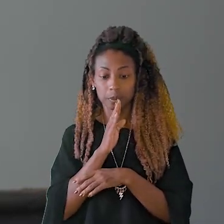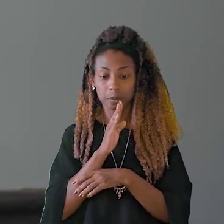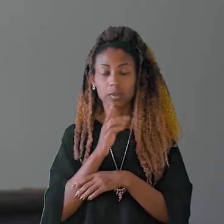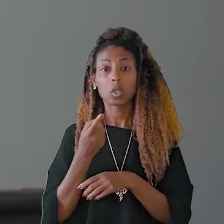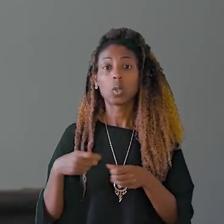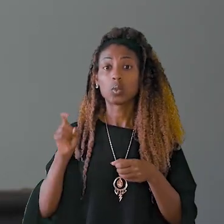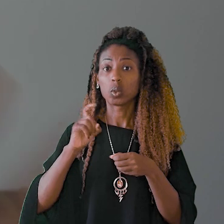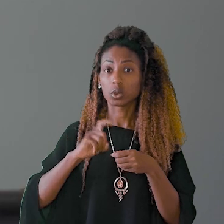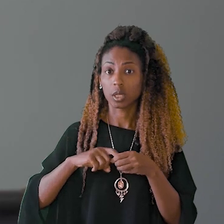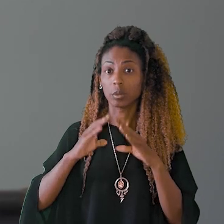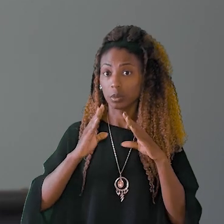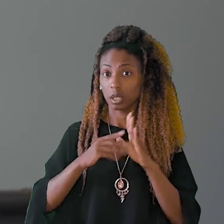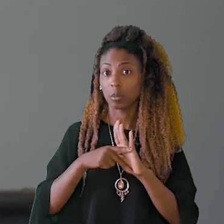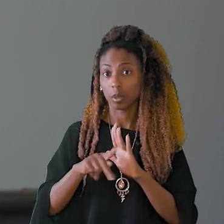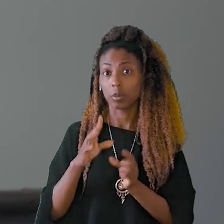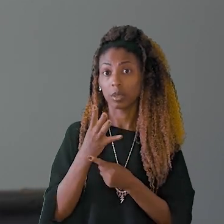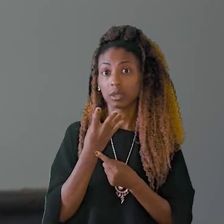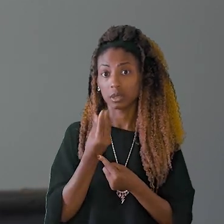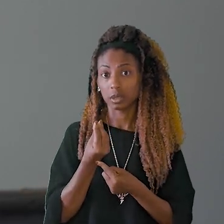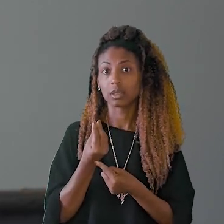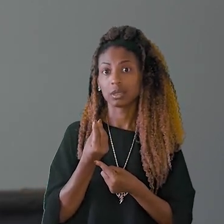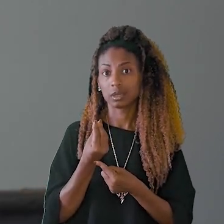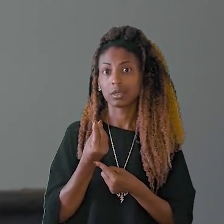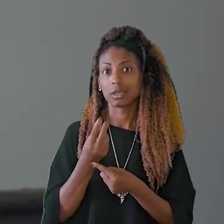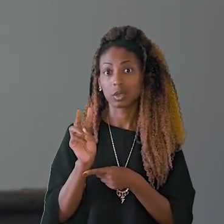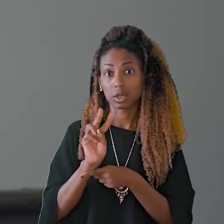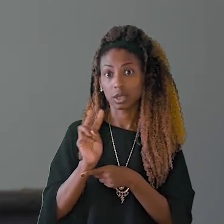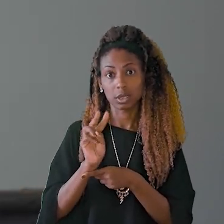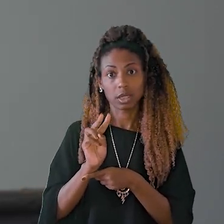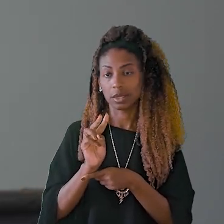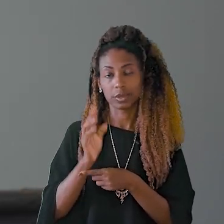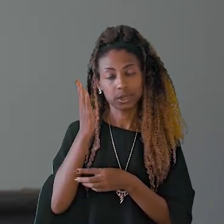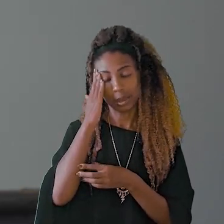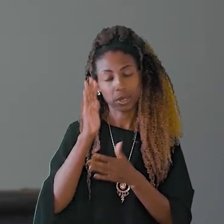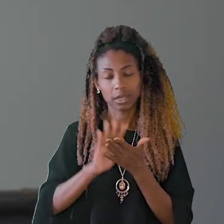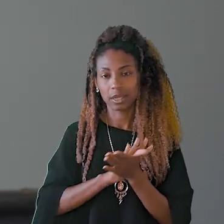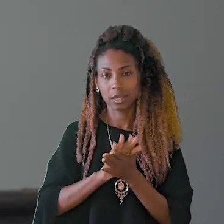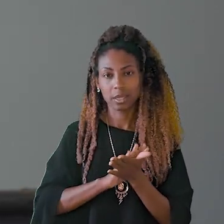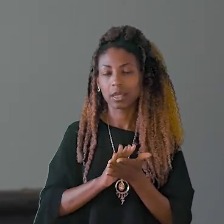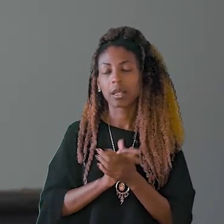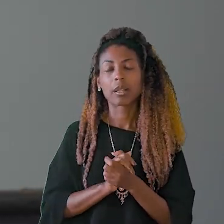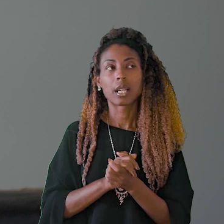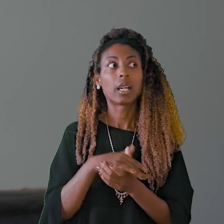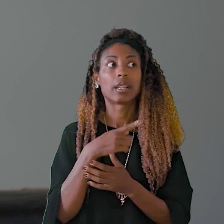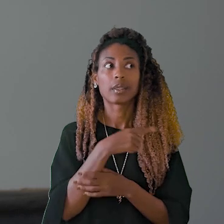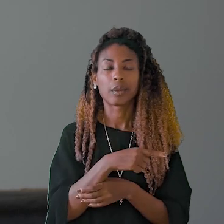camarim de novo, porque o segurança não sabia que eu seria a DJ, né? E aí eu lembro que eu voltei pro camarim e eles